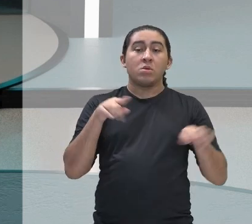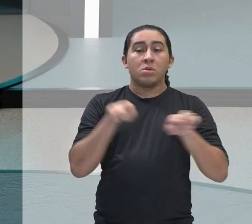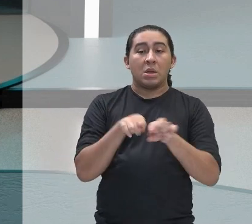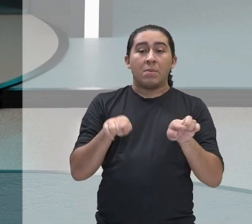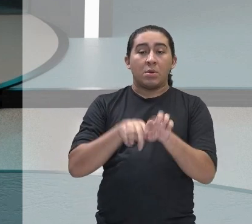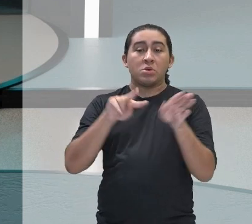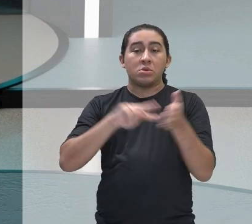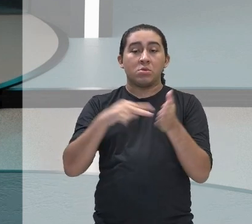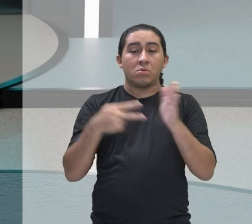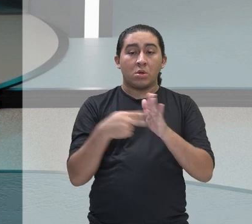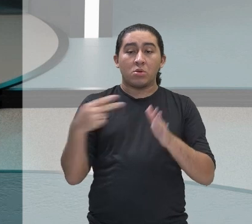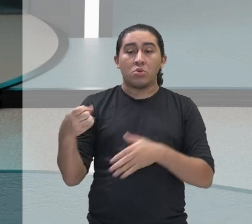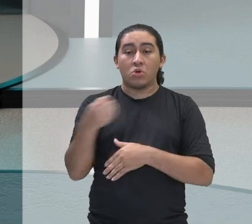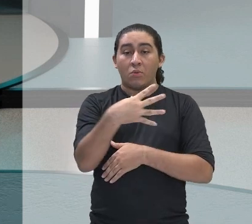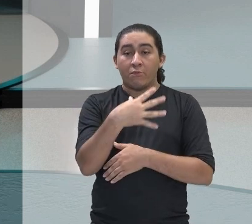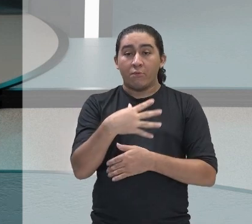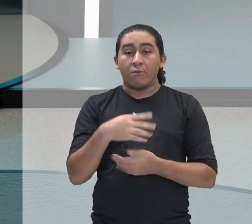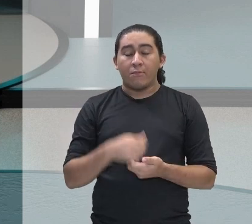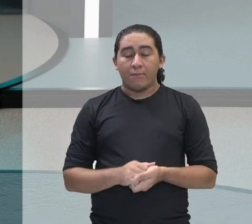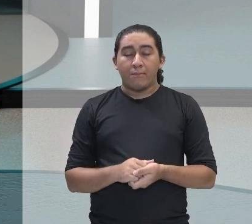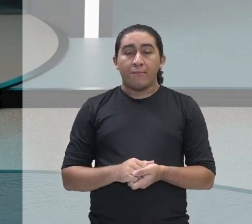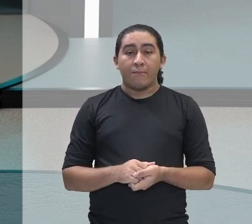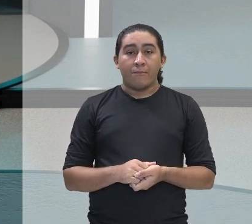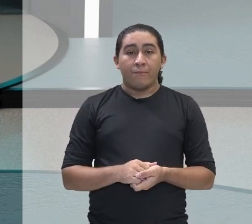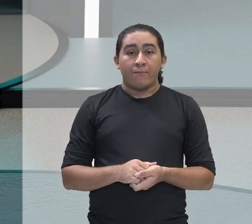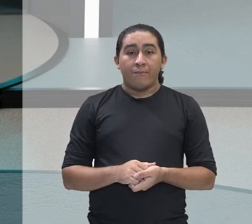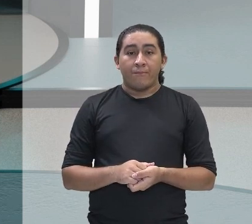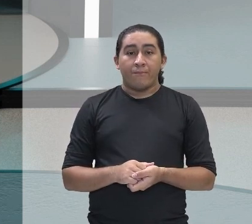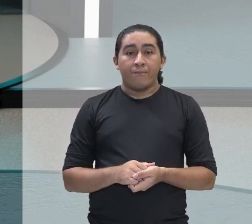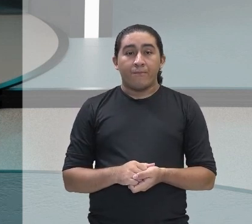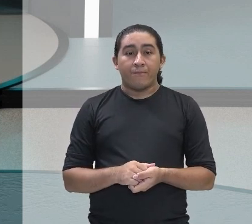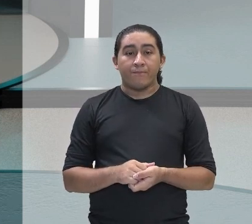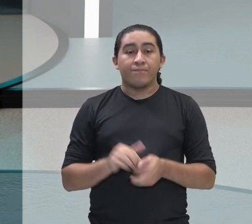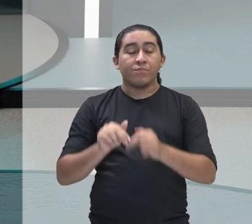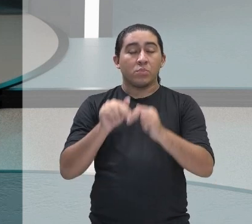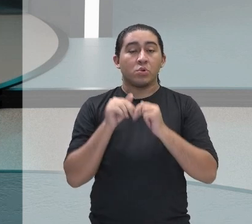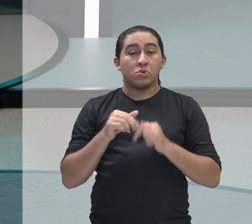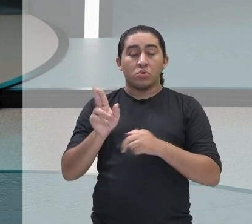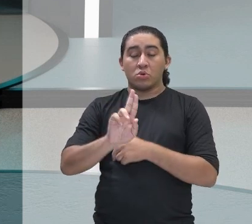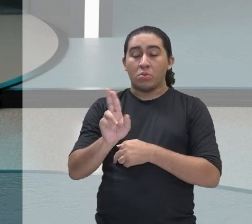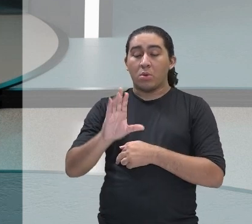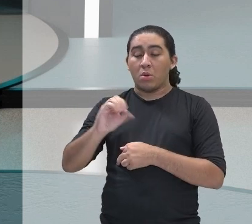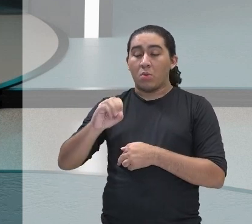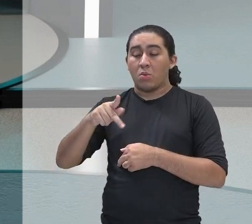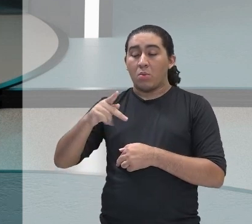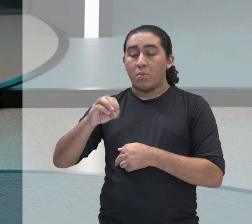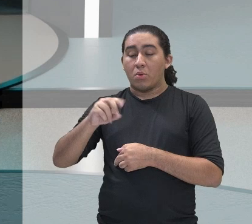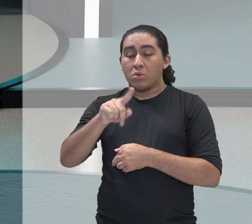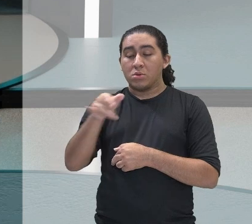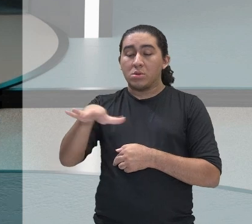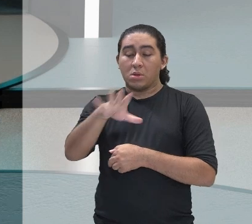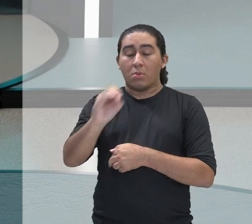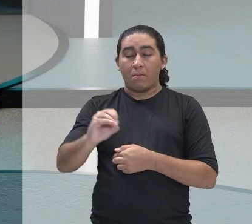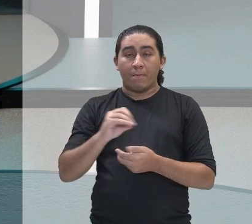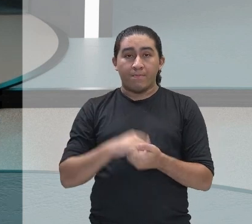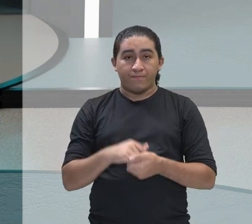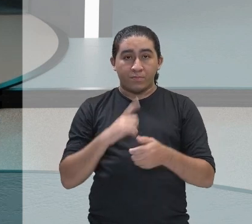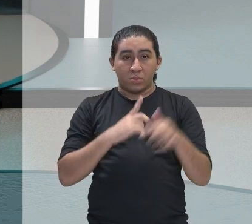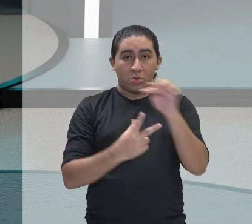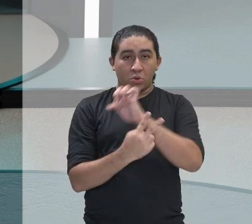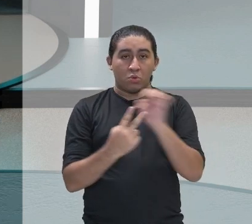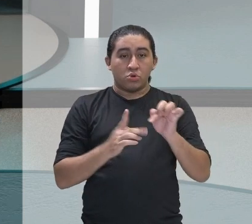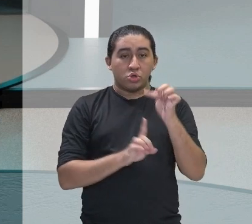um novo sentido para essa palavra. E isso é chamado de composição. Aí nós temos dois tipos